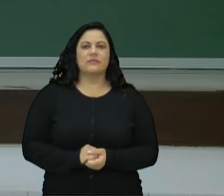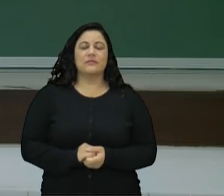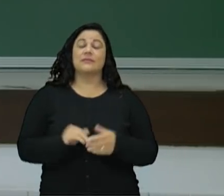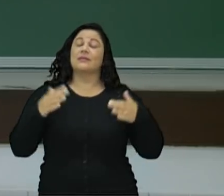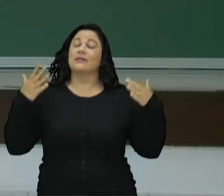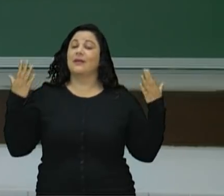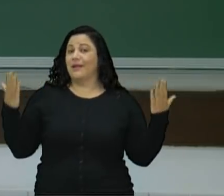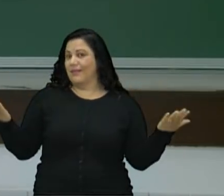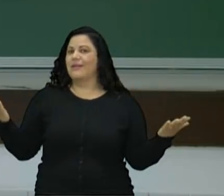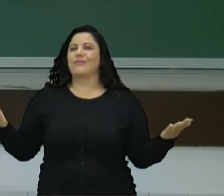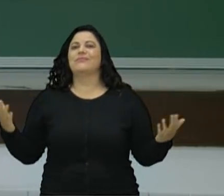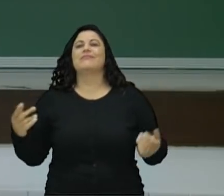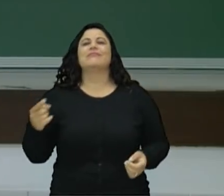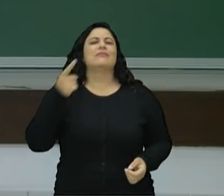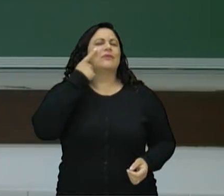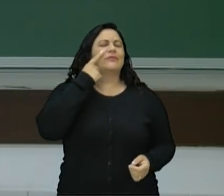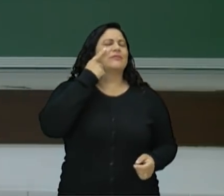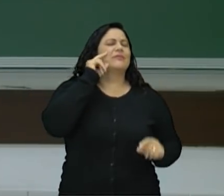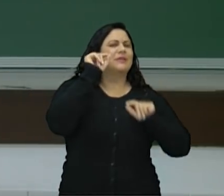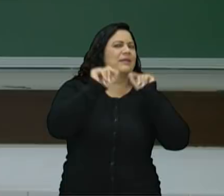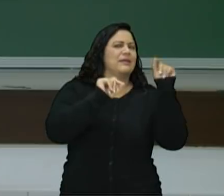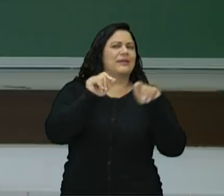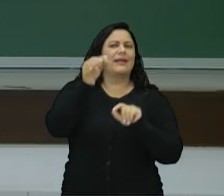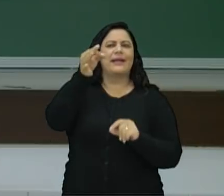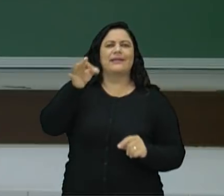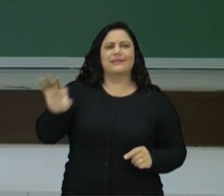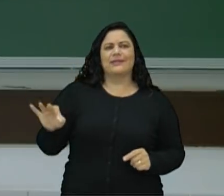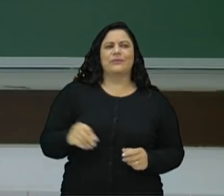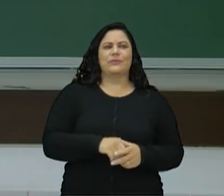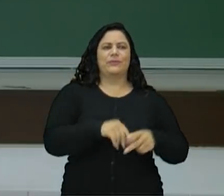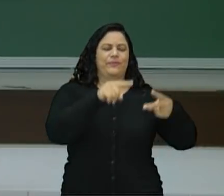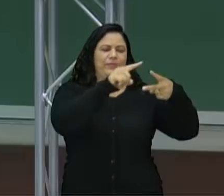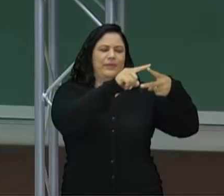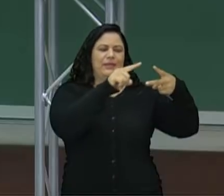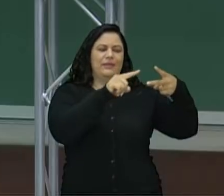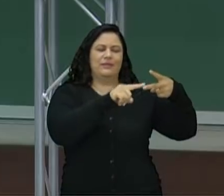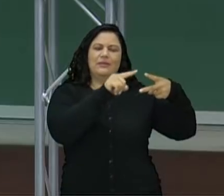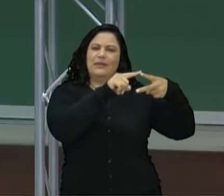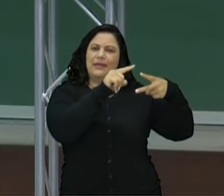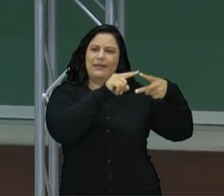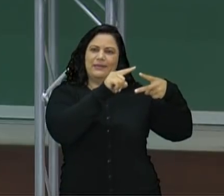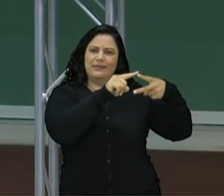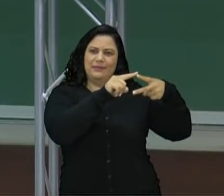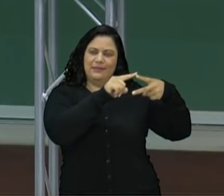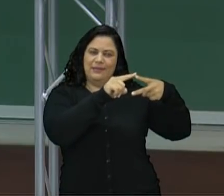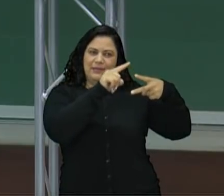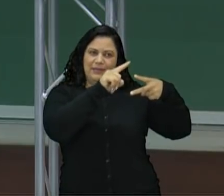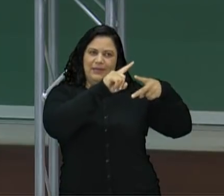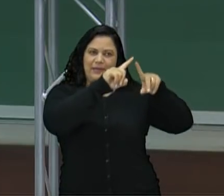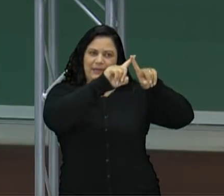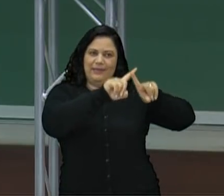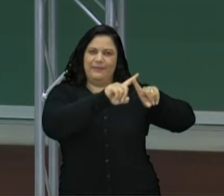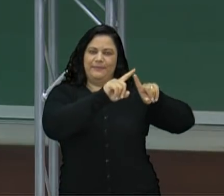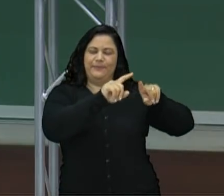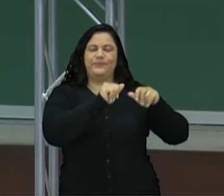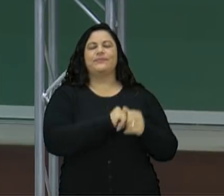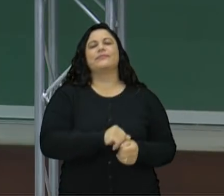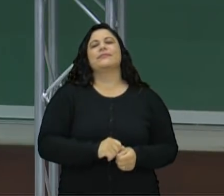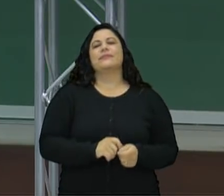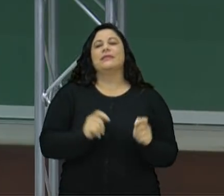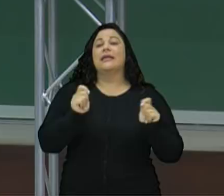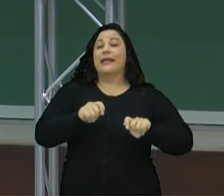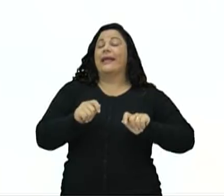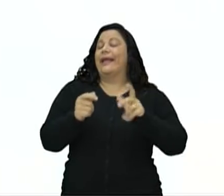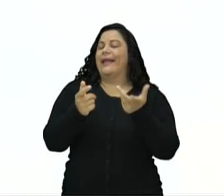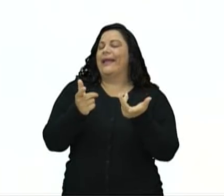Então, galera, vamos lá. Quem acertou marcou a primeira proposta, né, de possibilidade de resposta, né? Então, aqui o narrador é em primeira